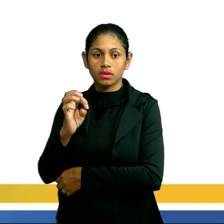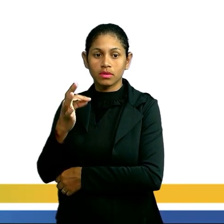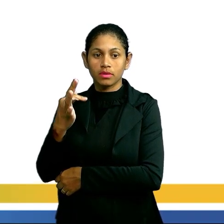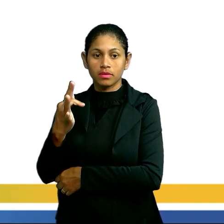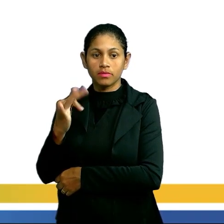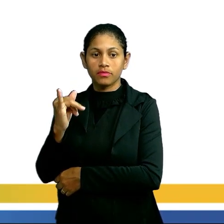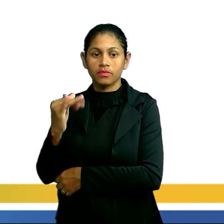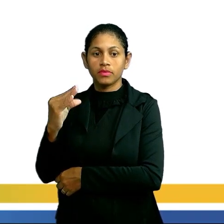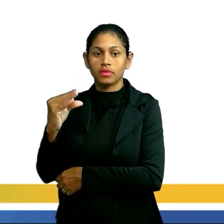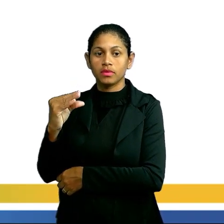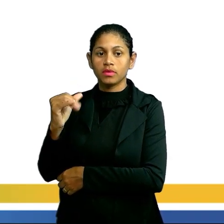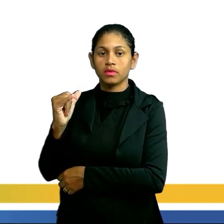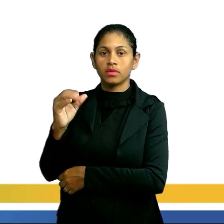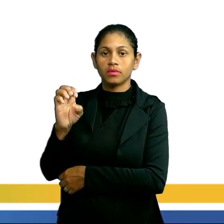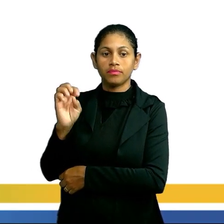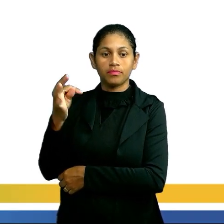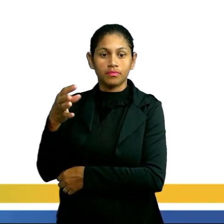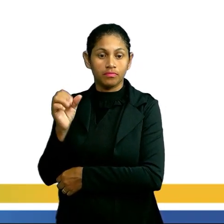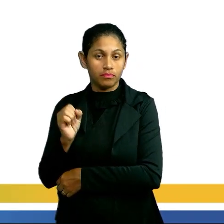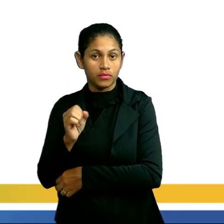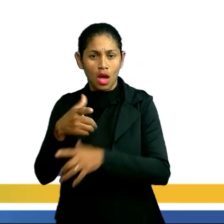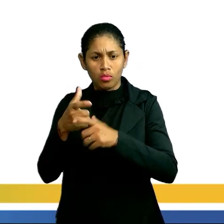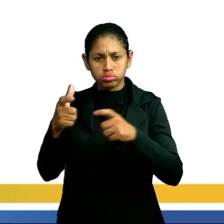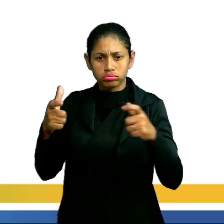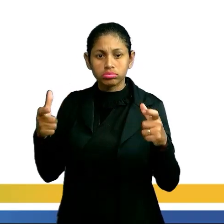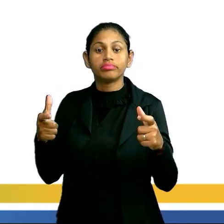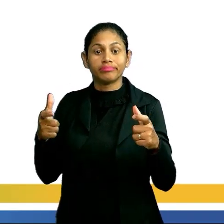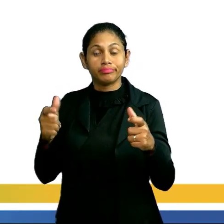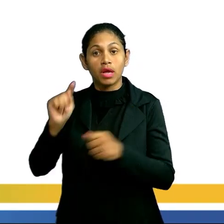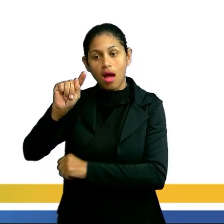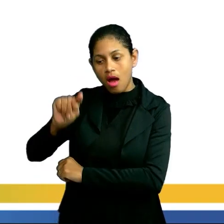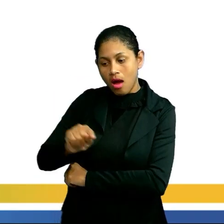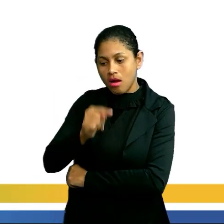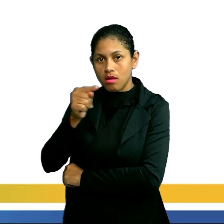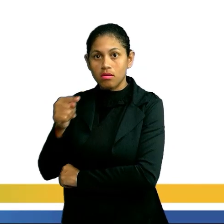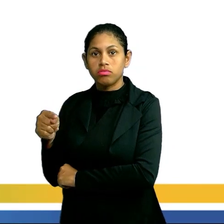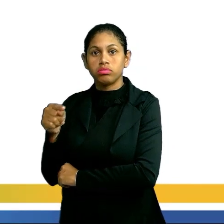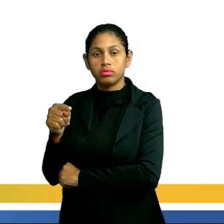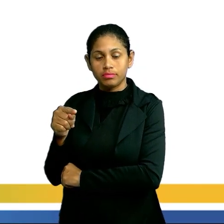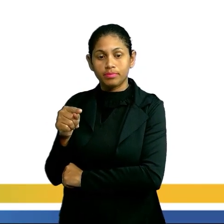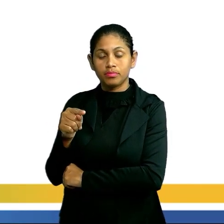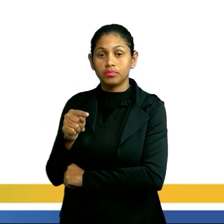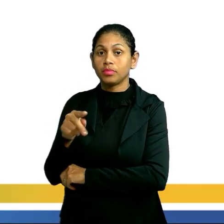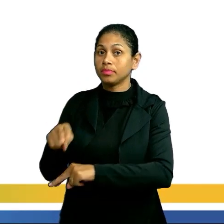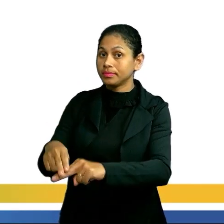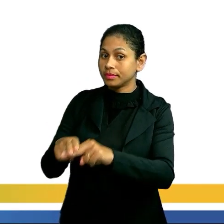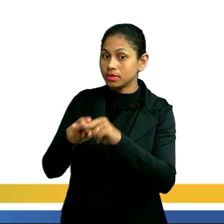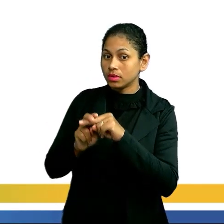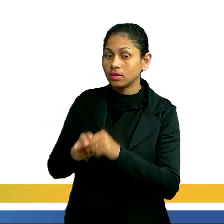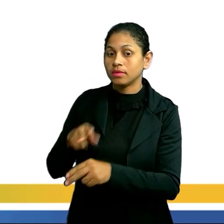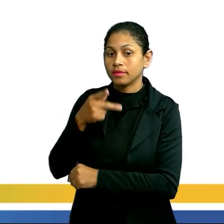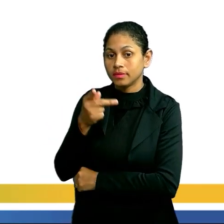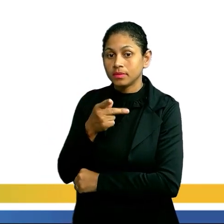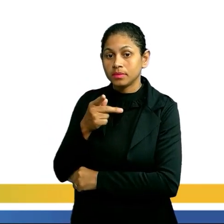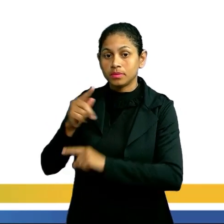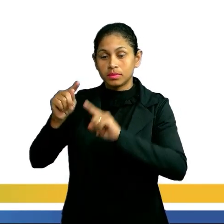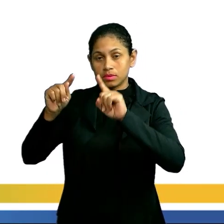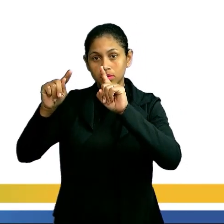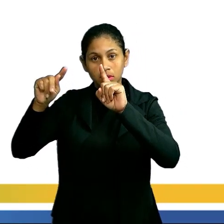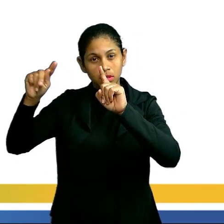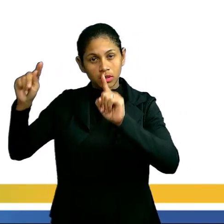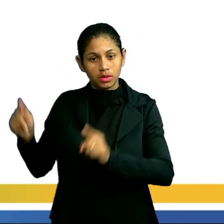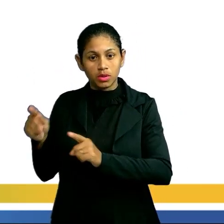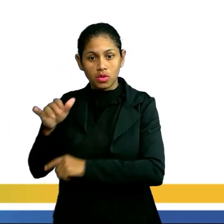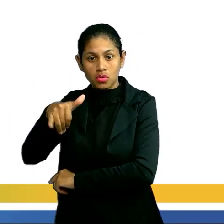é igual ao triplo do coeficiente de dilatação linear alfa. Logo, podemos dizer que o gama vai ser igual a 3 vezes